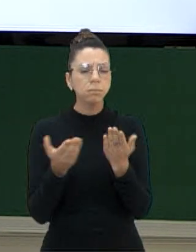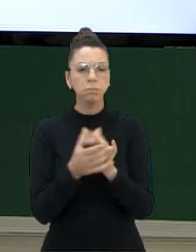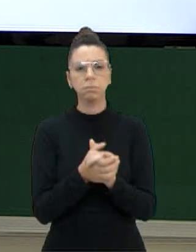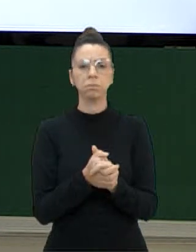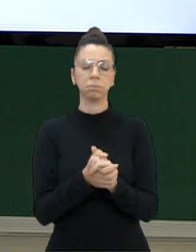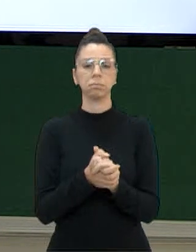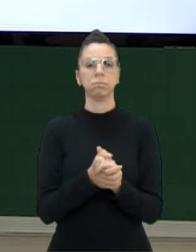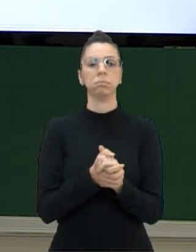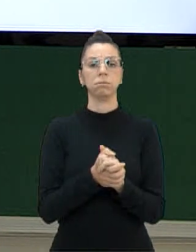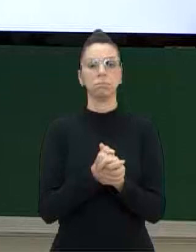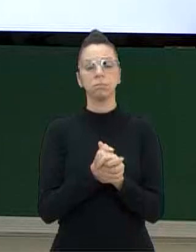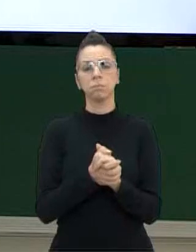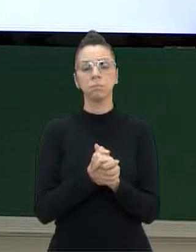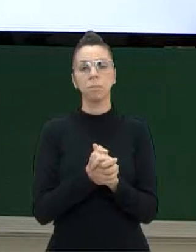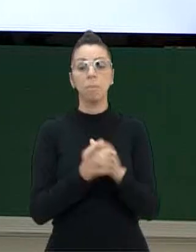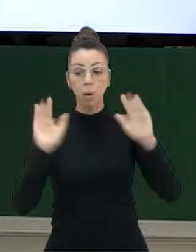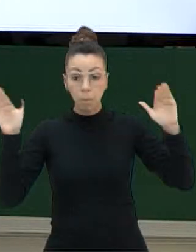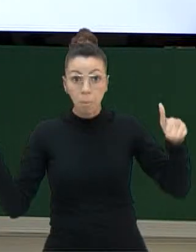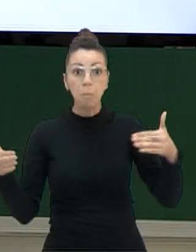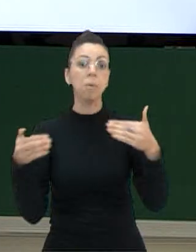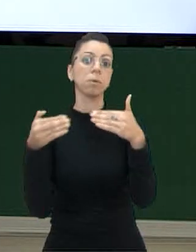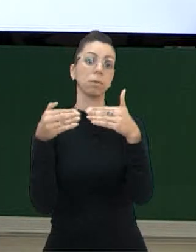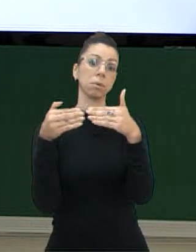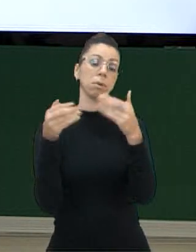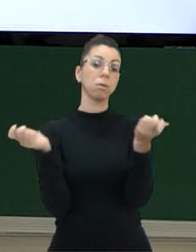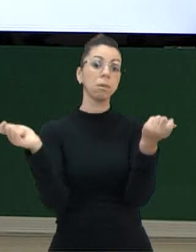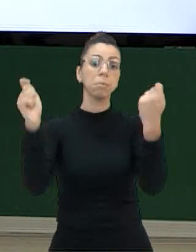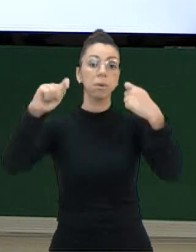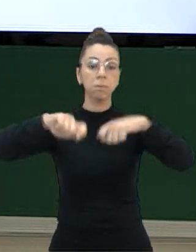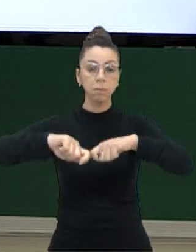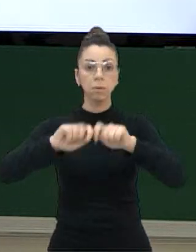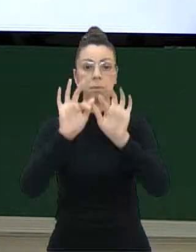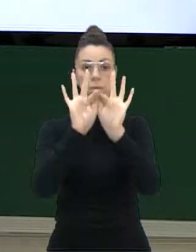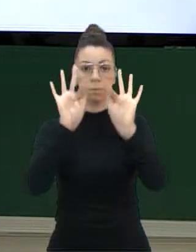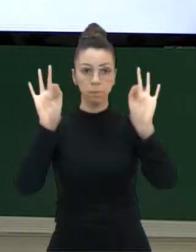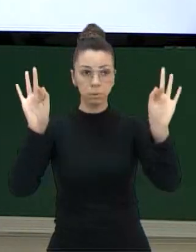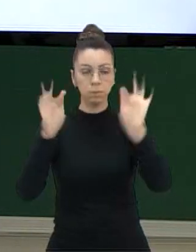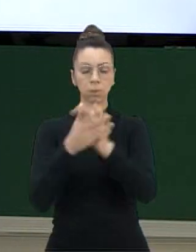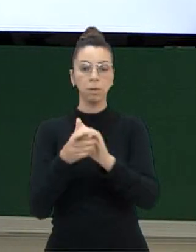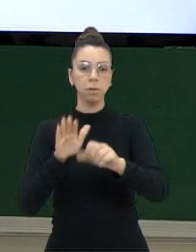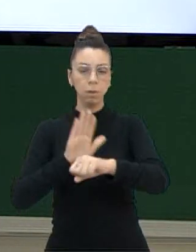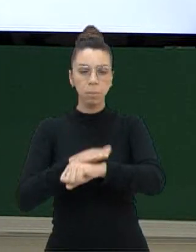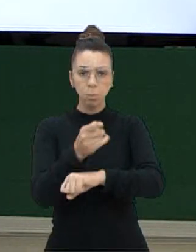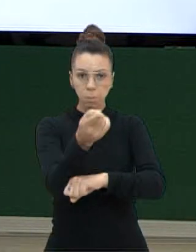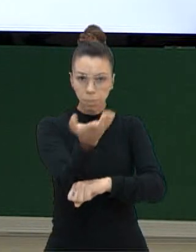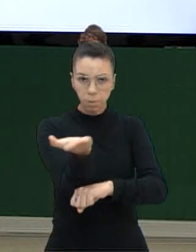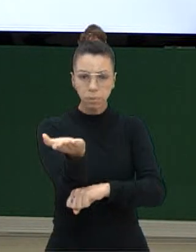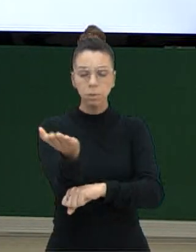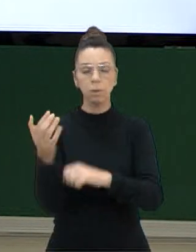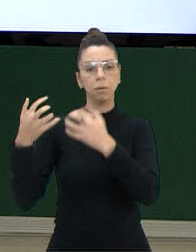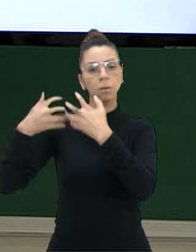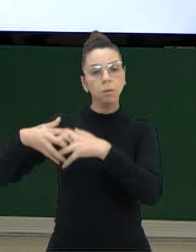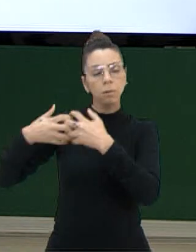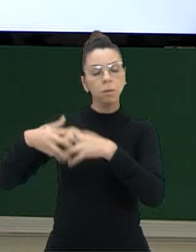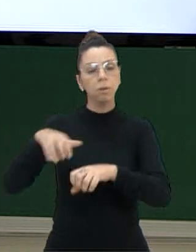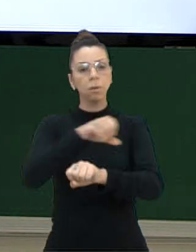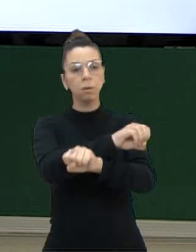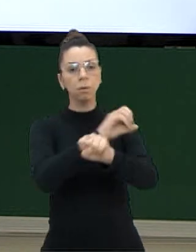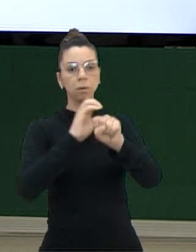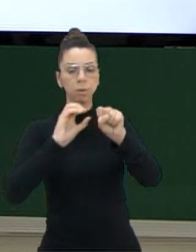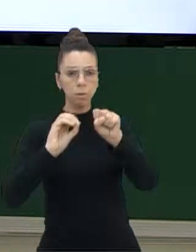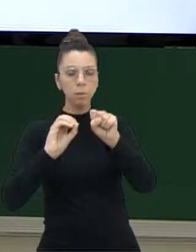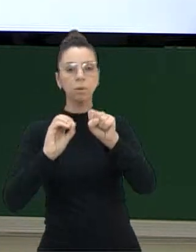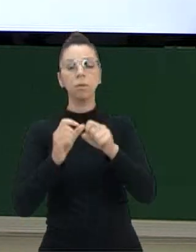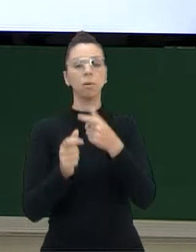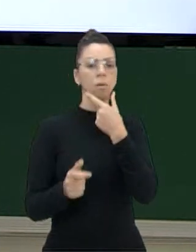Para isso mesmo, a concordância que necessitamos aí. Então, um tempinho para vocês pensarem quais são os artigos